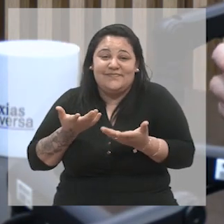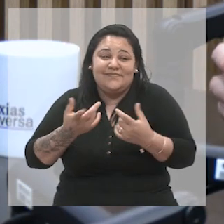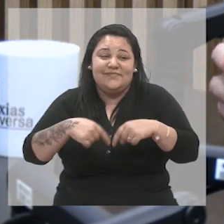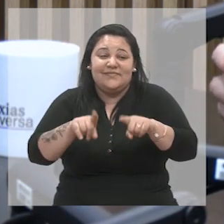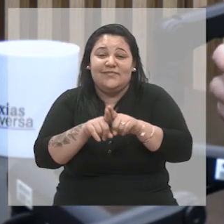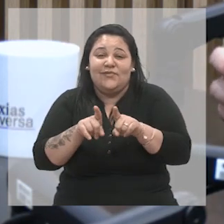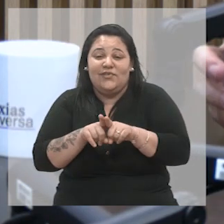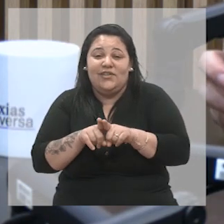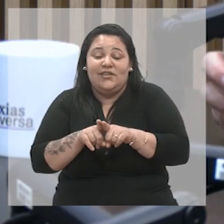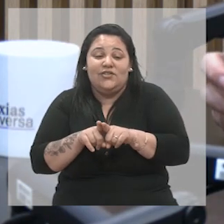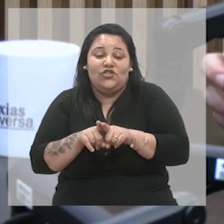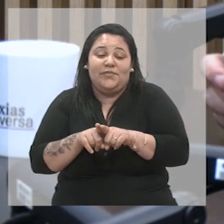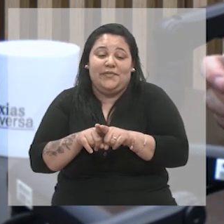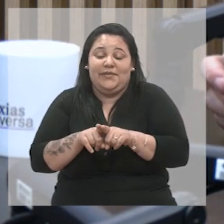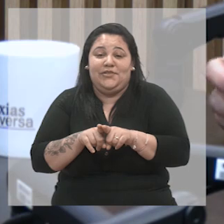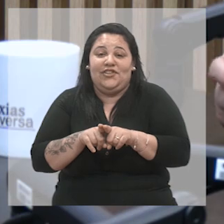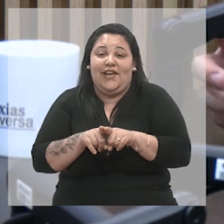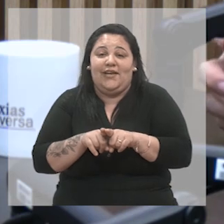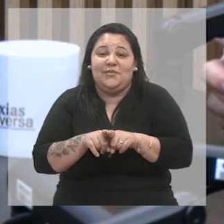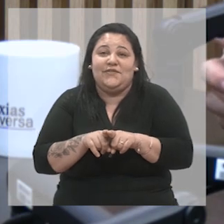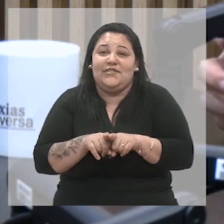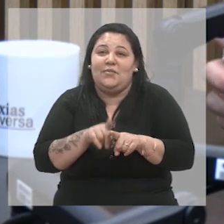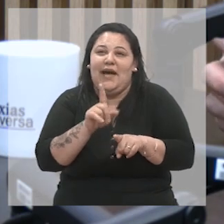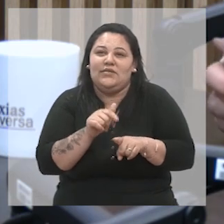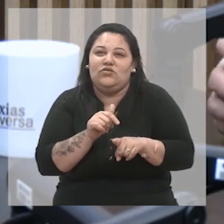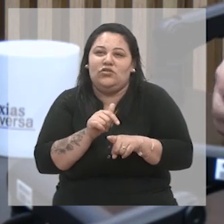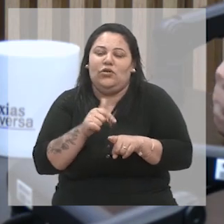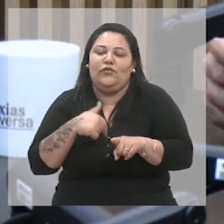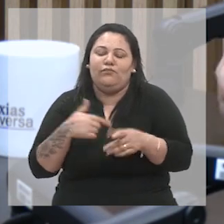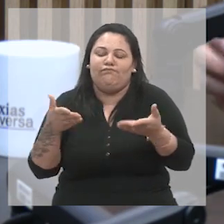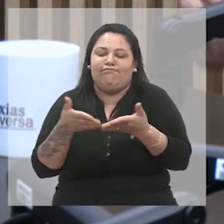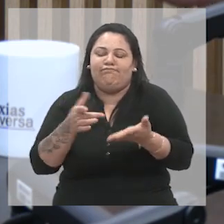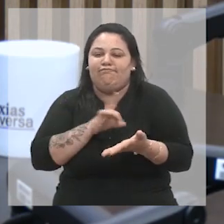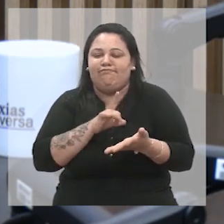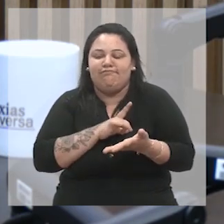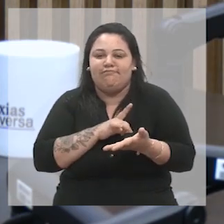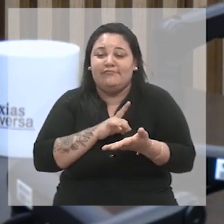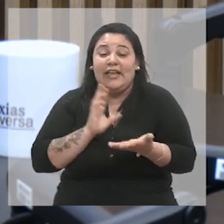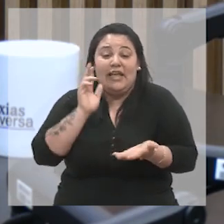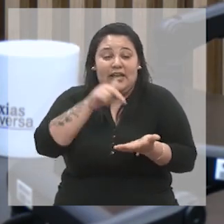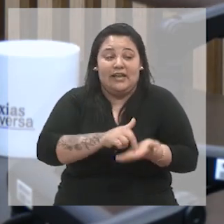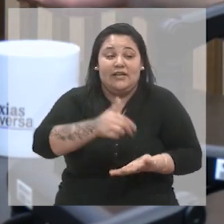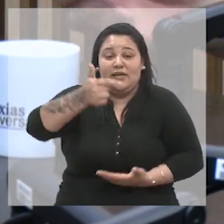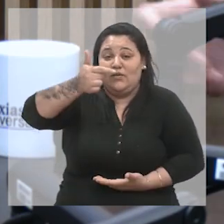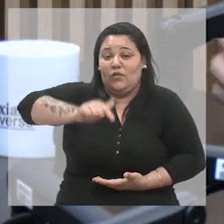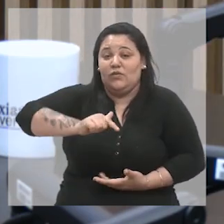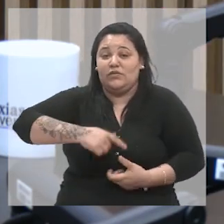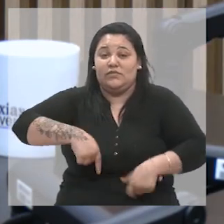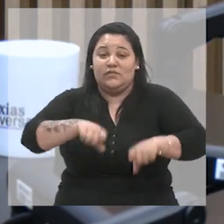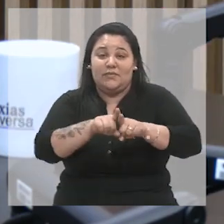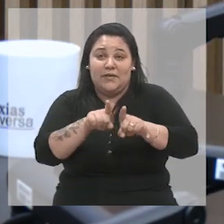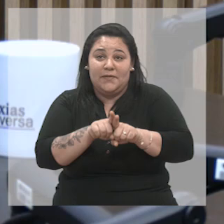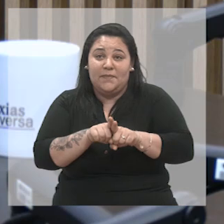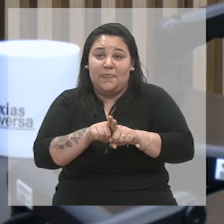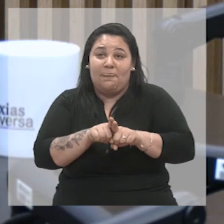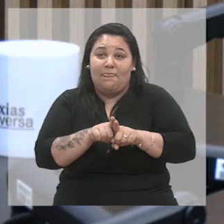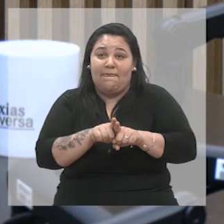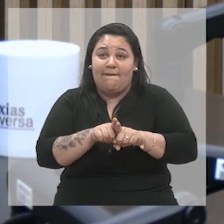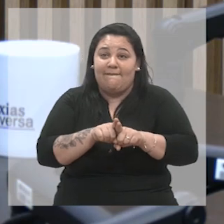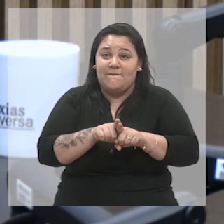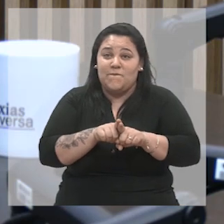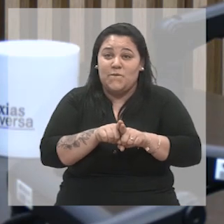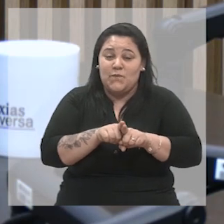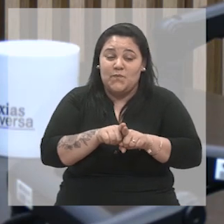hoje como manter esses atletas aqui. Primeiro porque a realidade é outra, o esporte